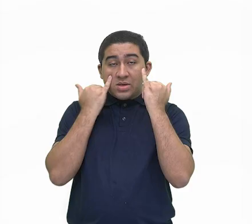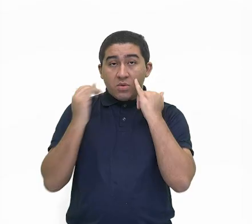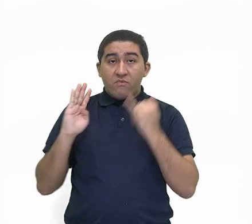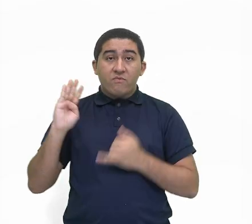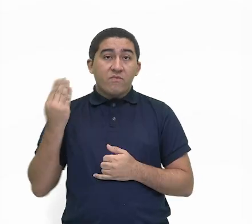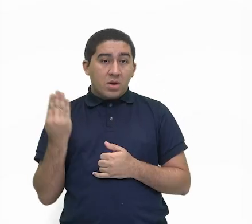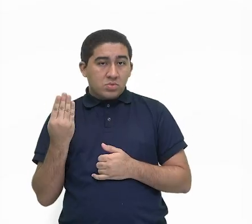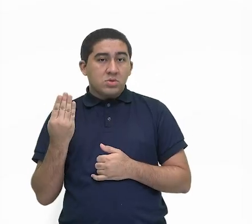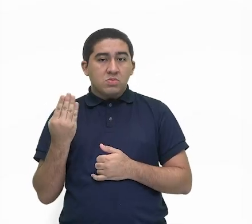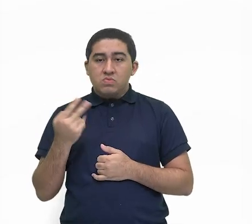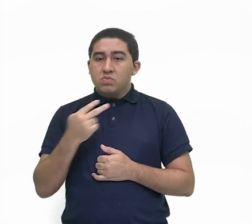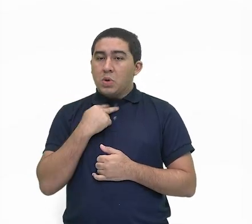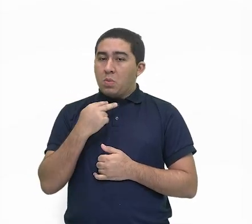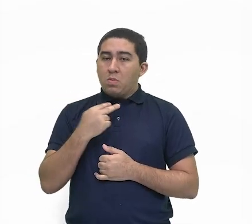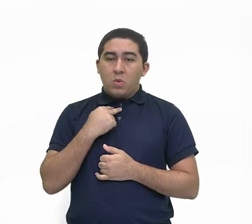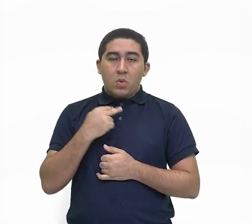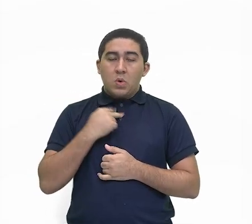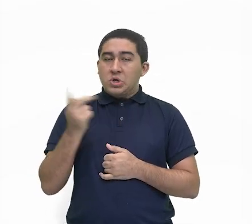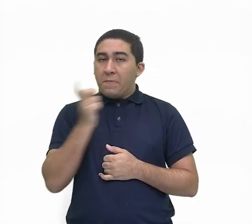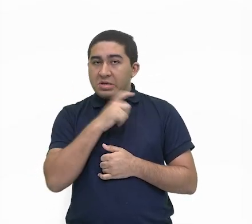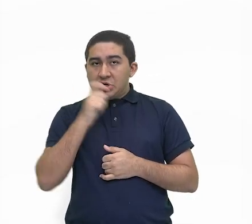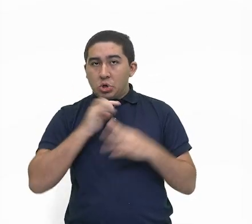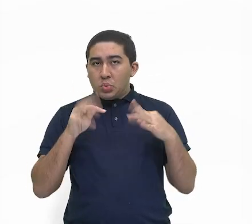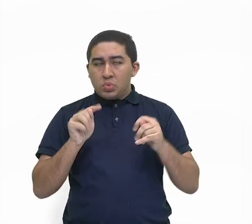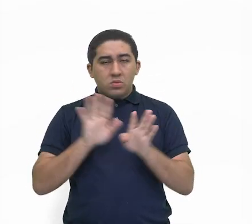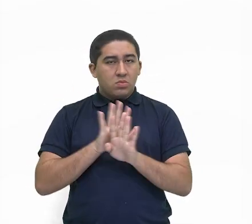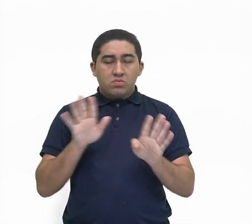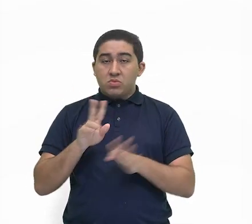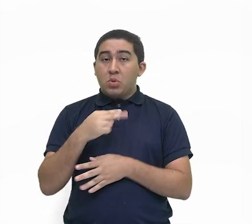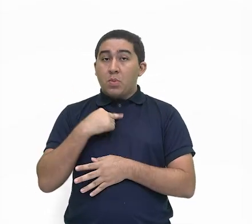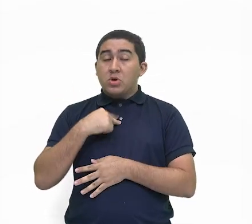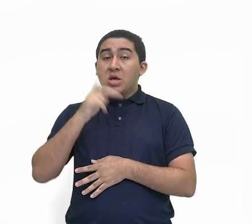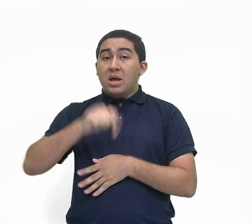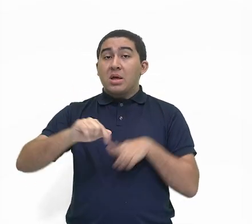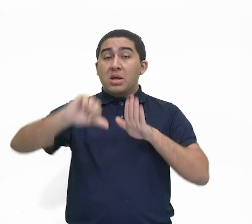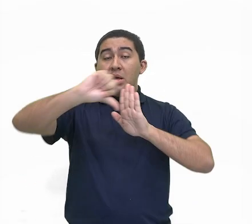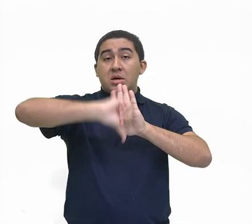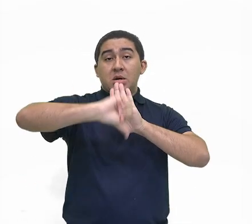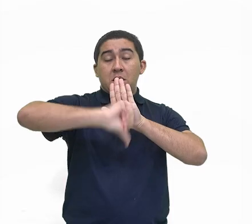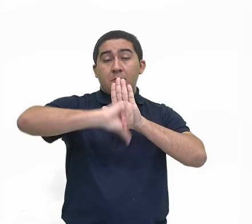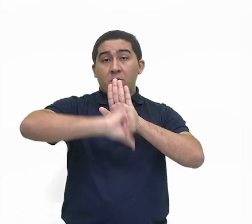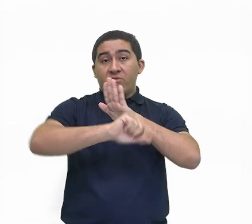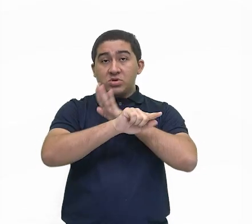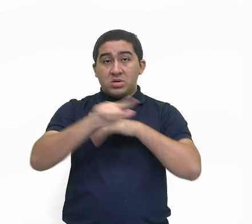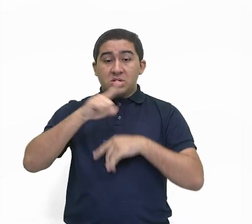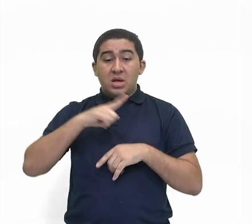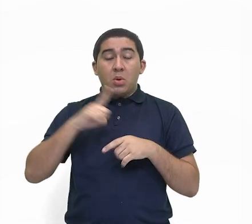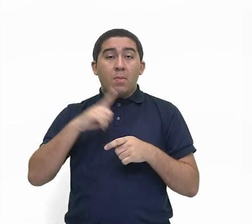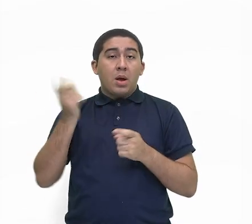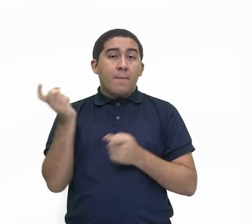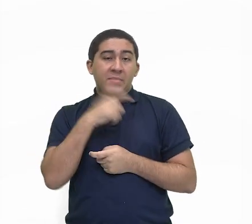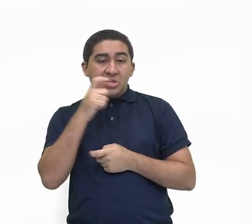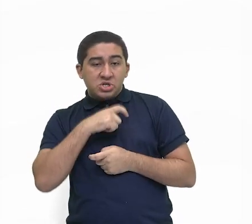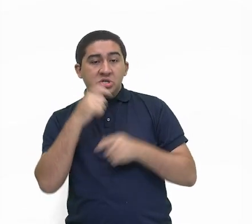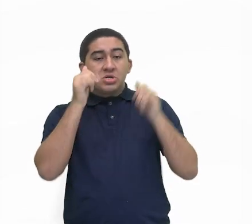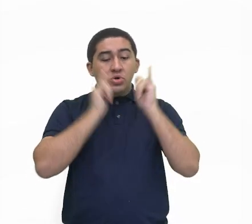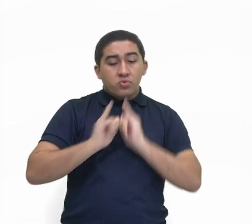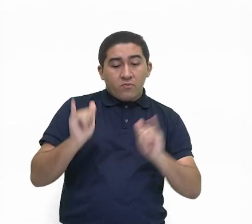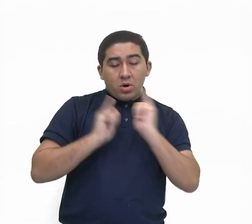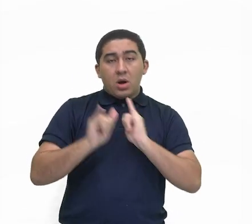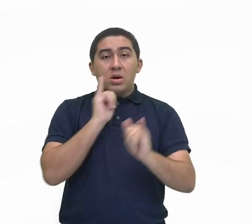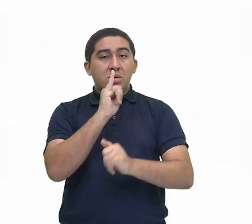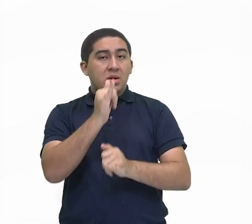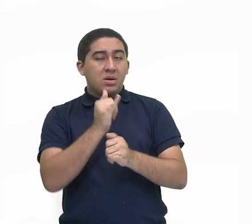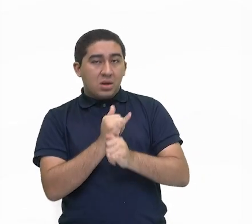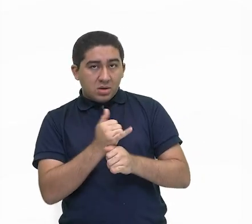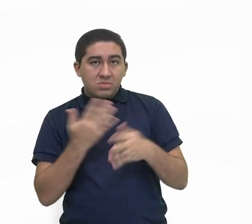desinformação. Então, nós temos que olhar para isso. É crime, né, você colocar uma mentira, difamar alguém.